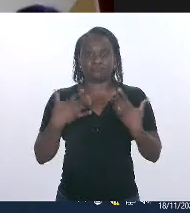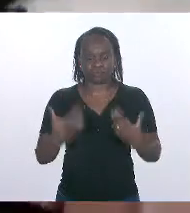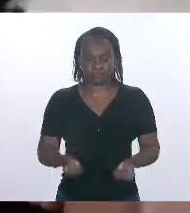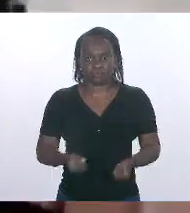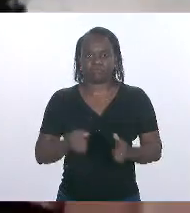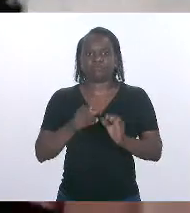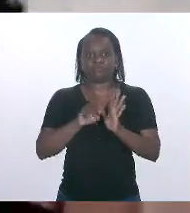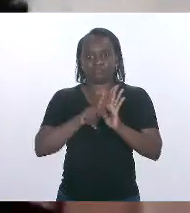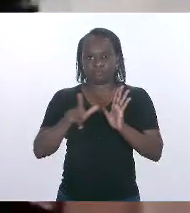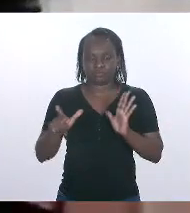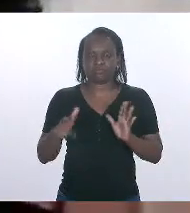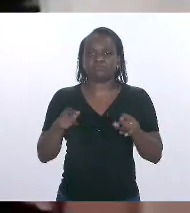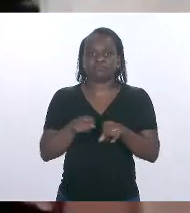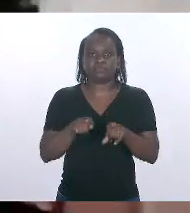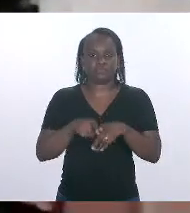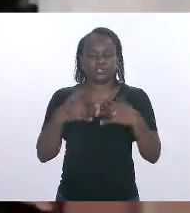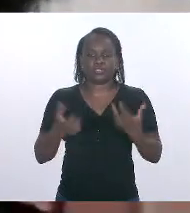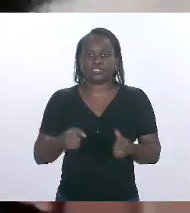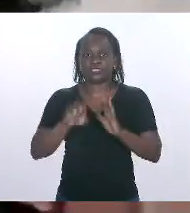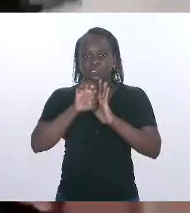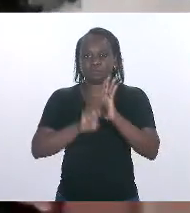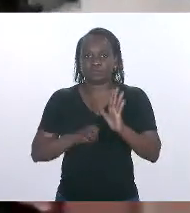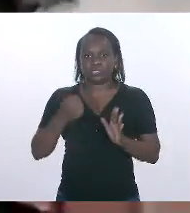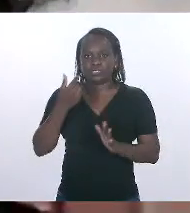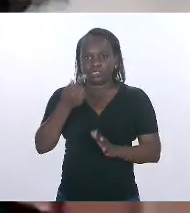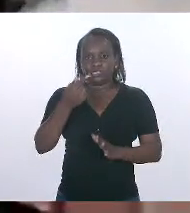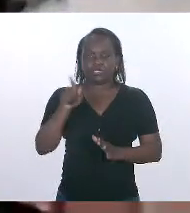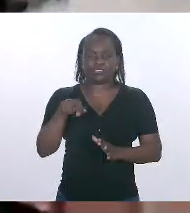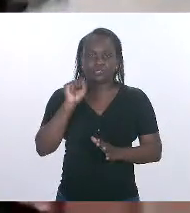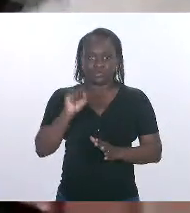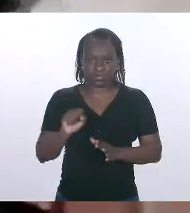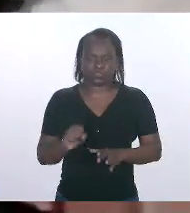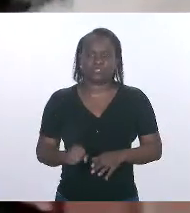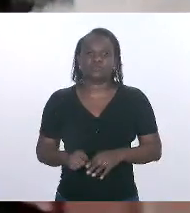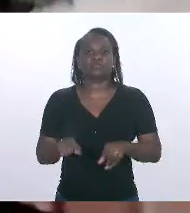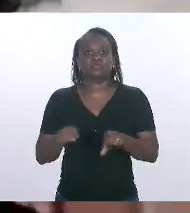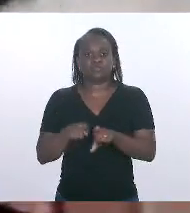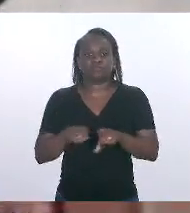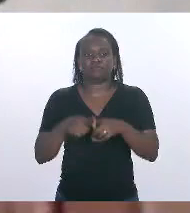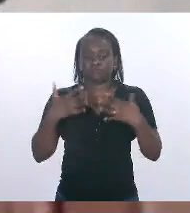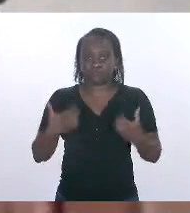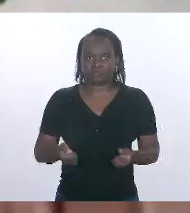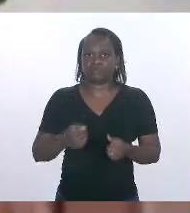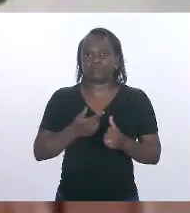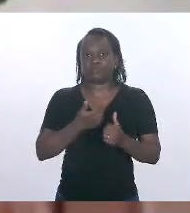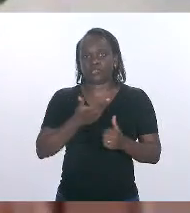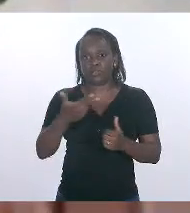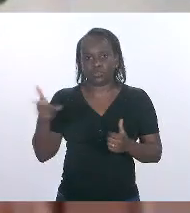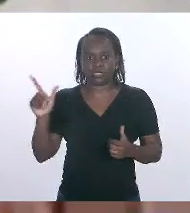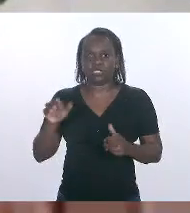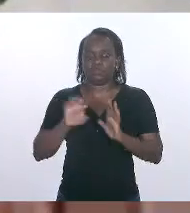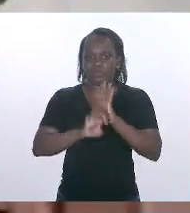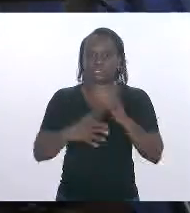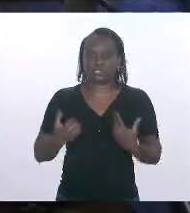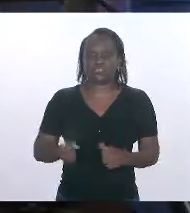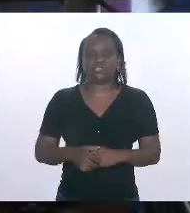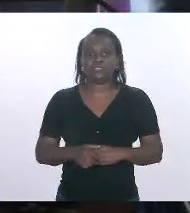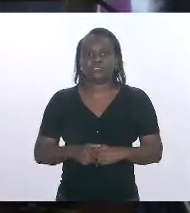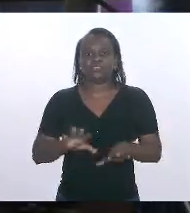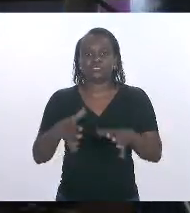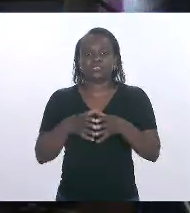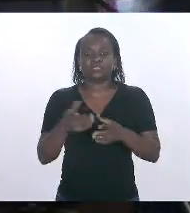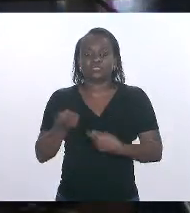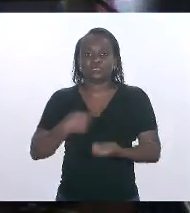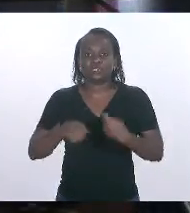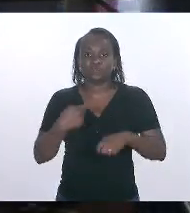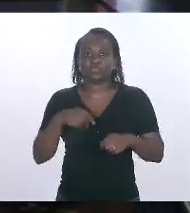Favorável ao projeto e contrário às emendas 7 e 8. Favorável às demais emendas. Pela Comissão de